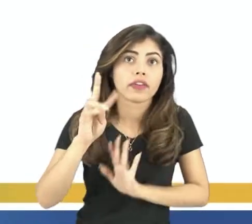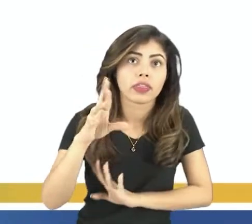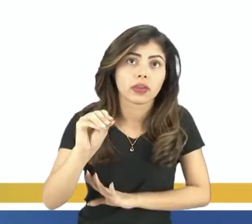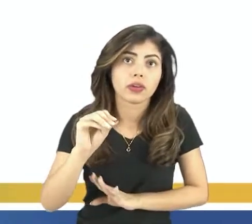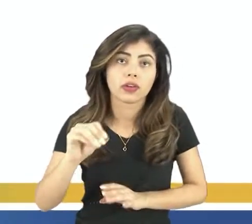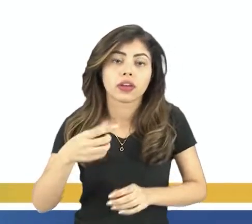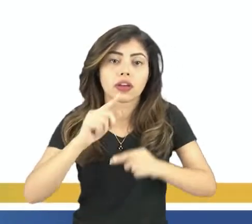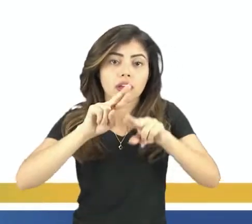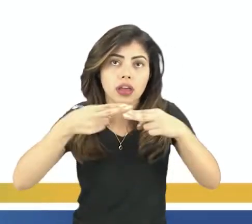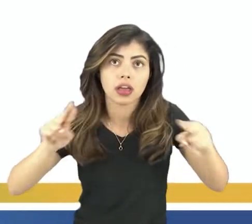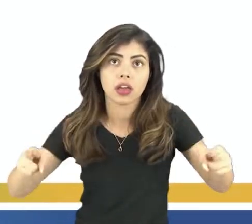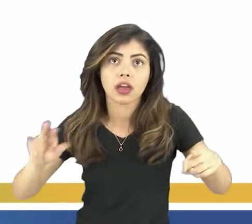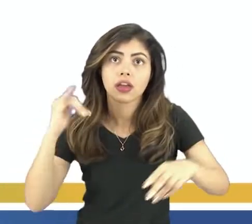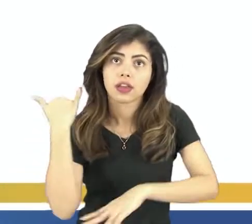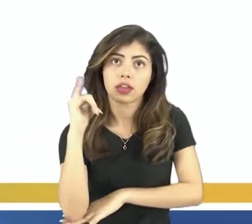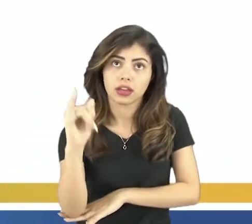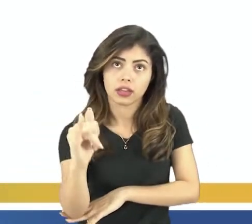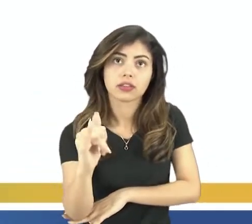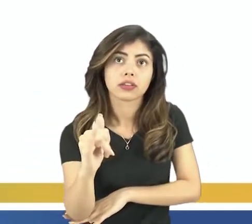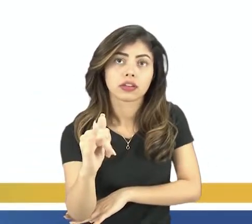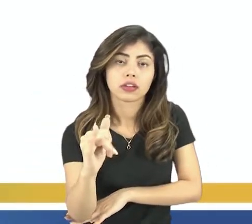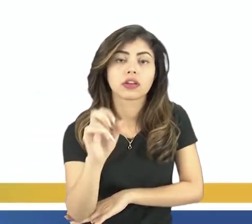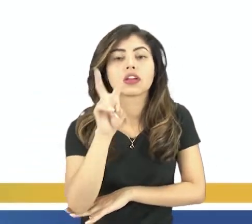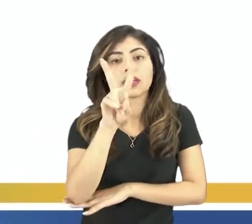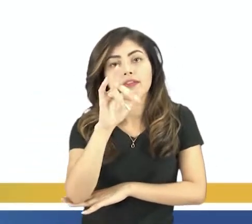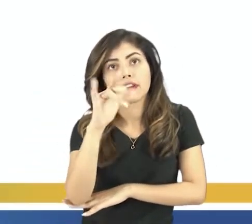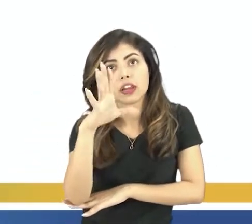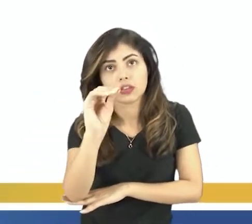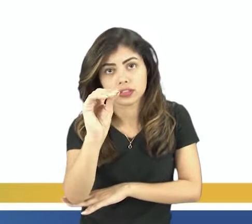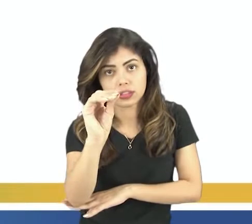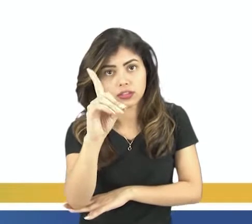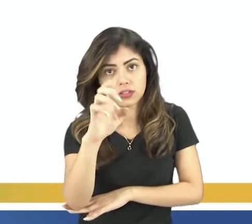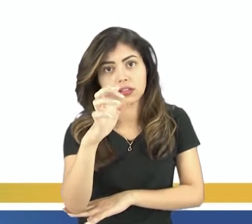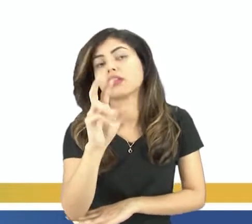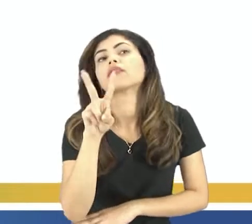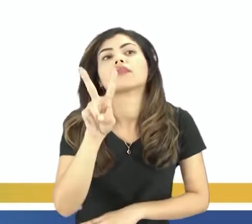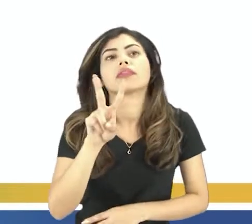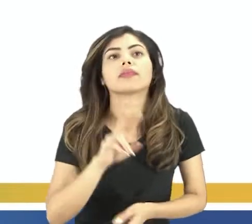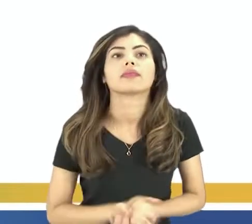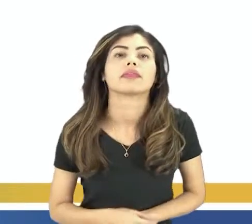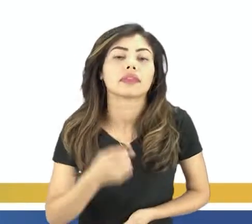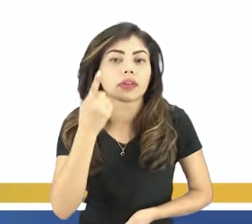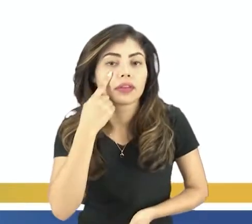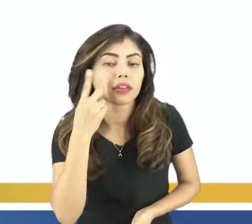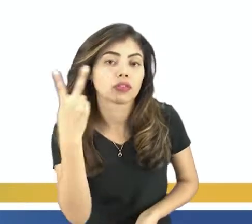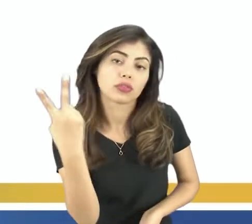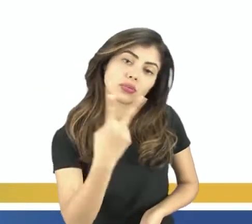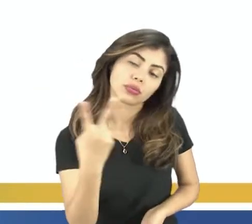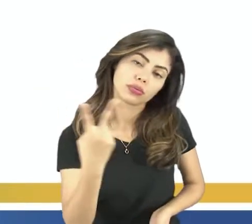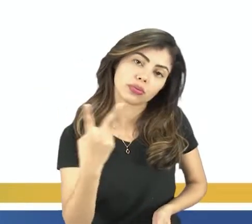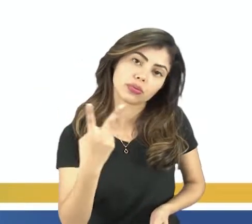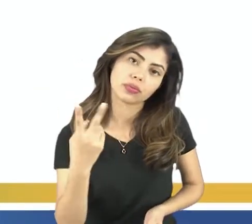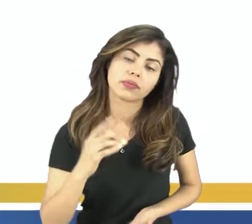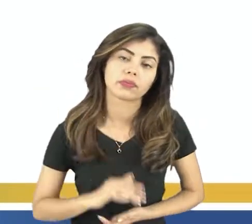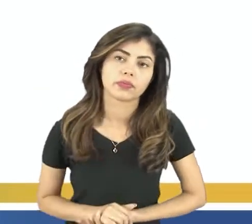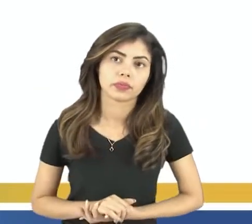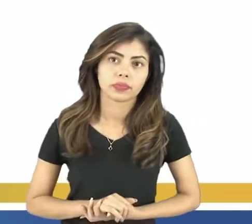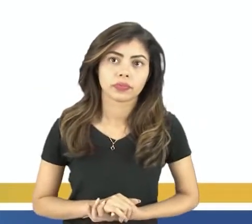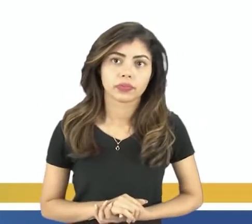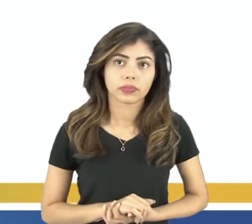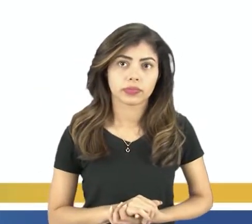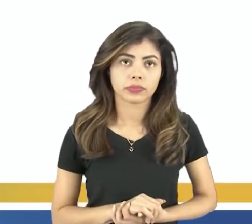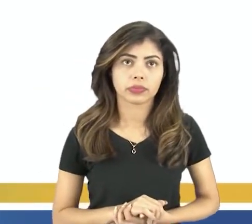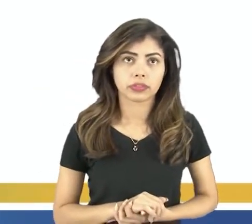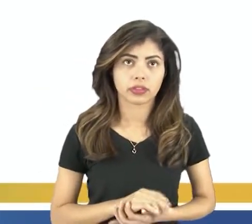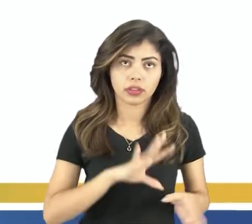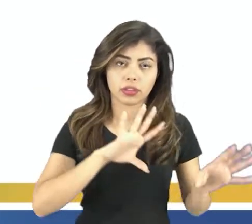vetor, campo elétrico e o campo e a velocidade. A gente vai ter esses dois vetores ali estando atuando,